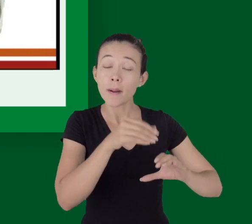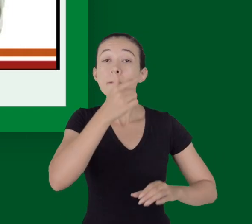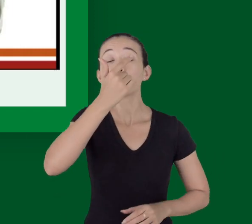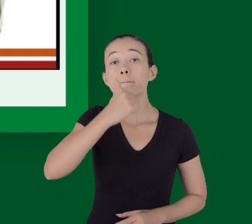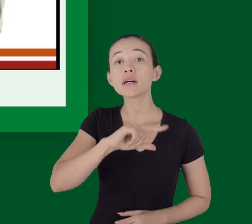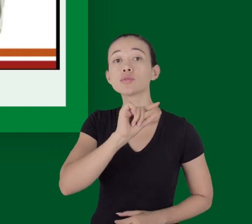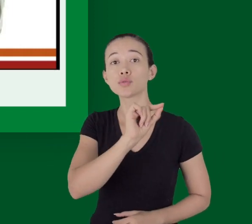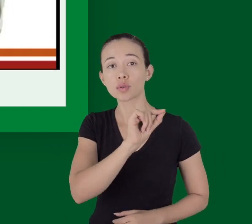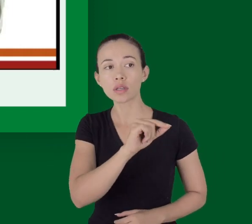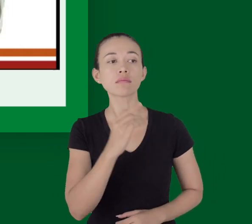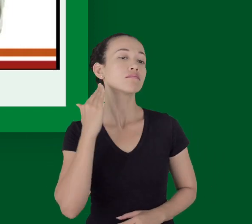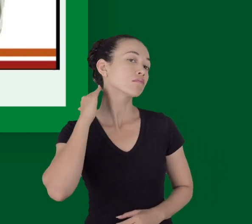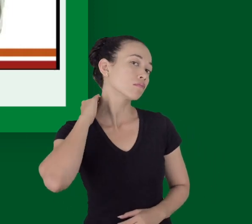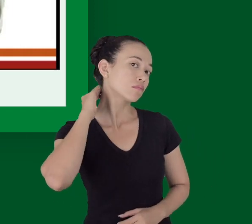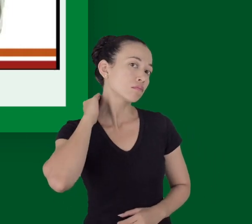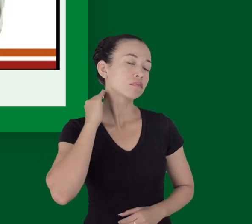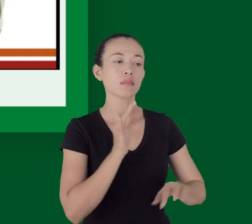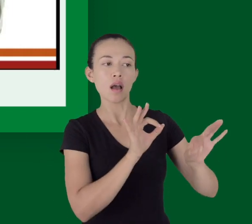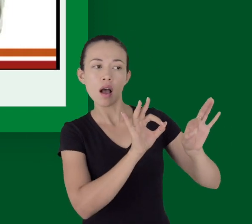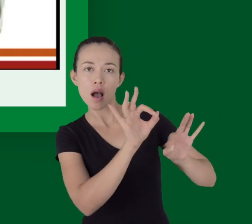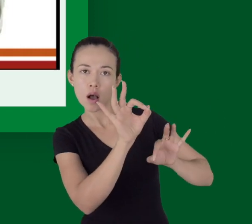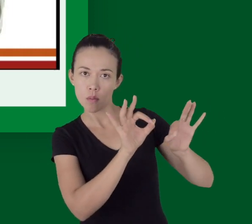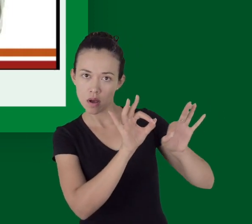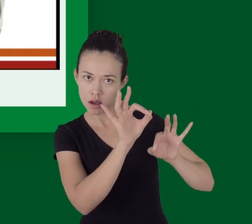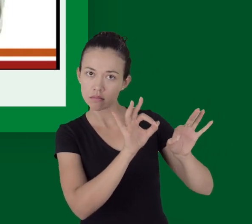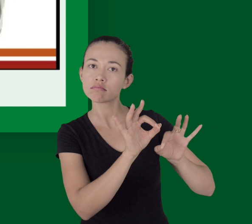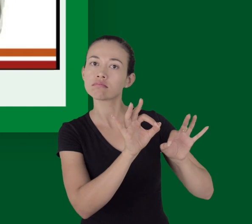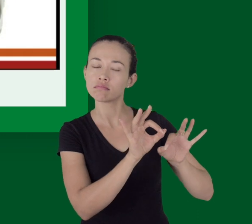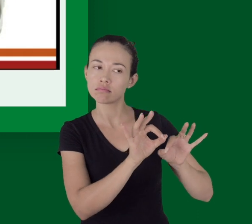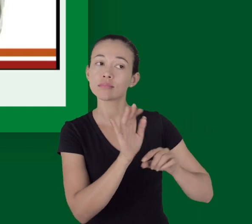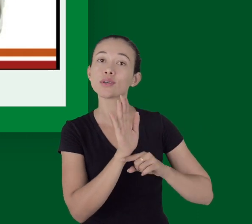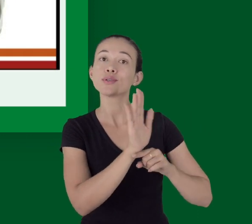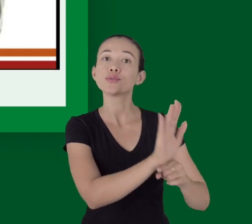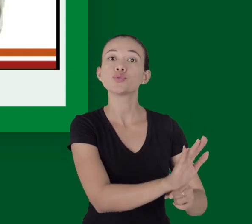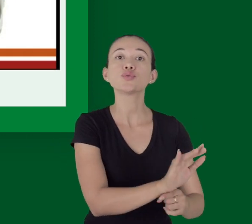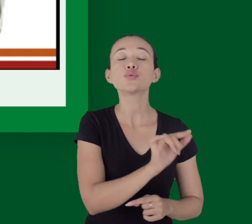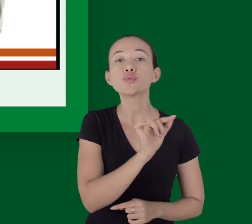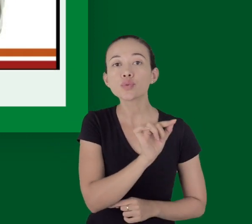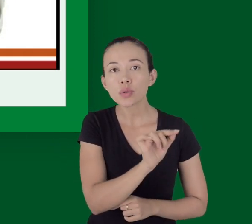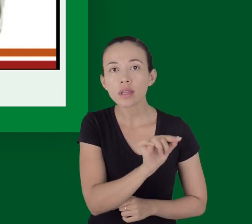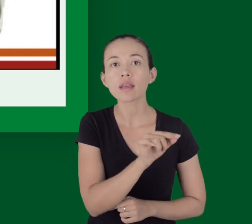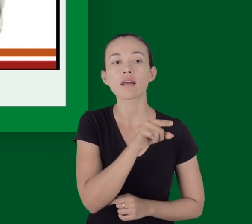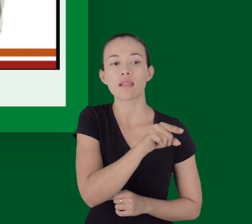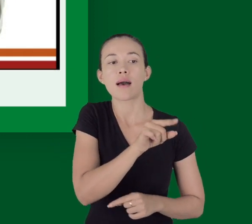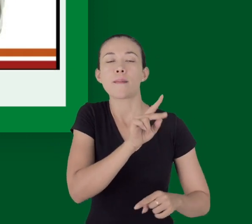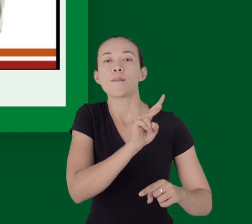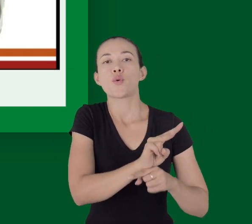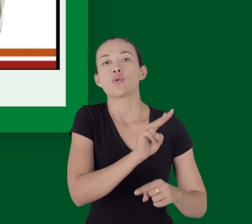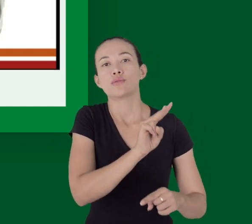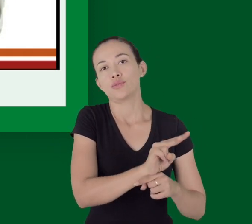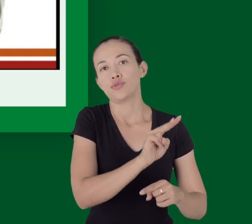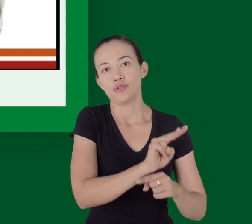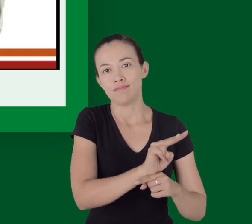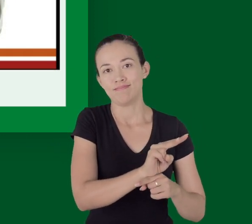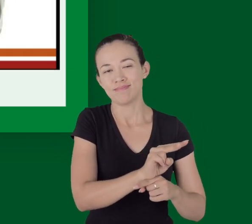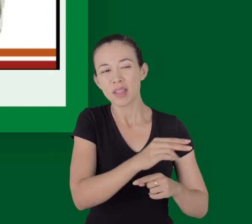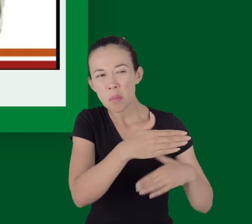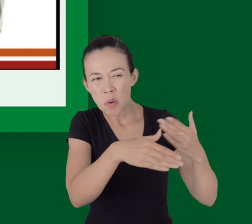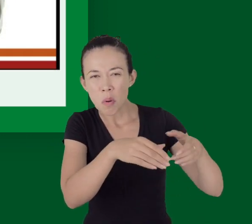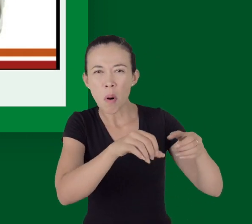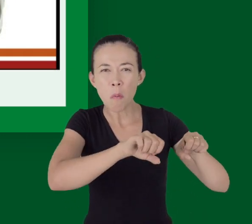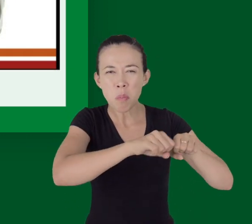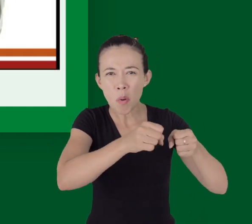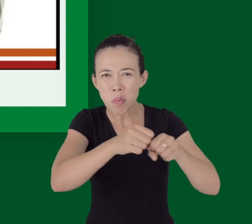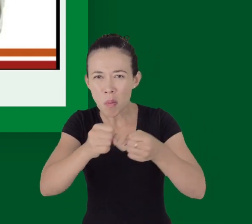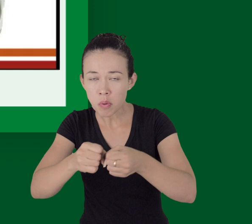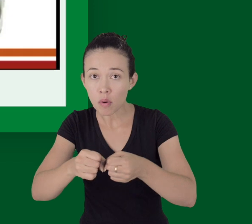que no momento em que eu mantenho esse alinhamento e essa estabilização, eu estou garantindo aí preservação de outras estruturas, tá?